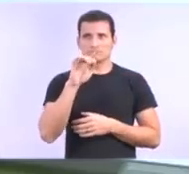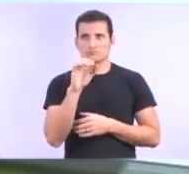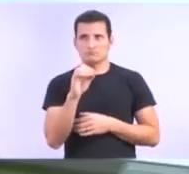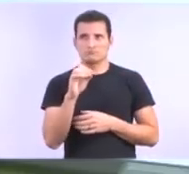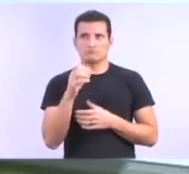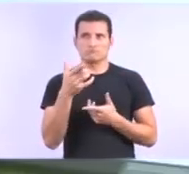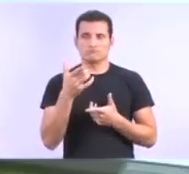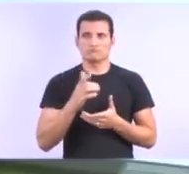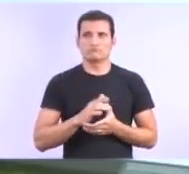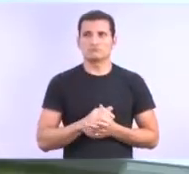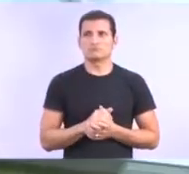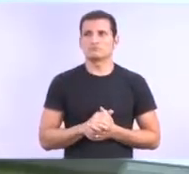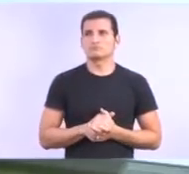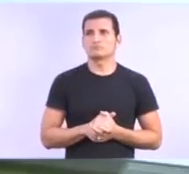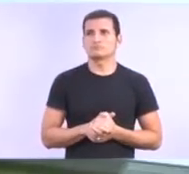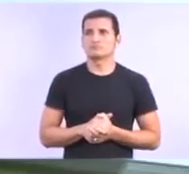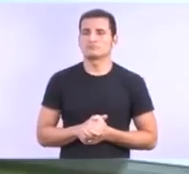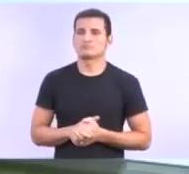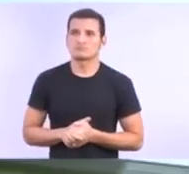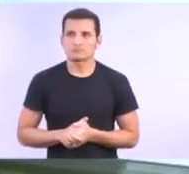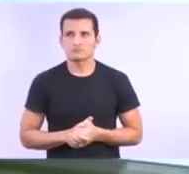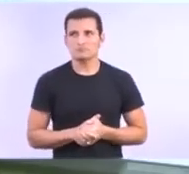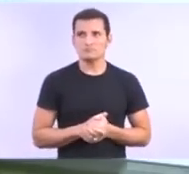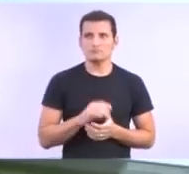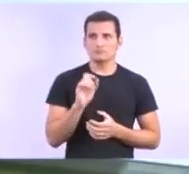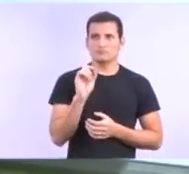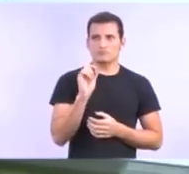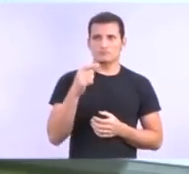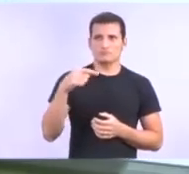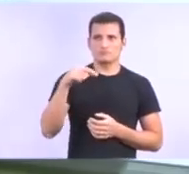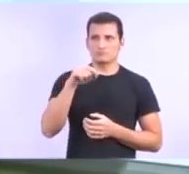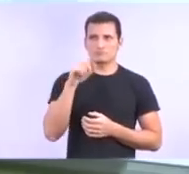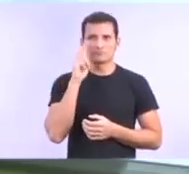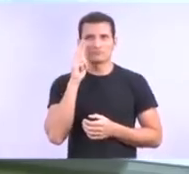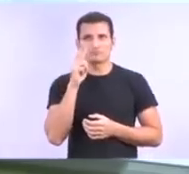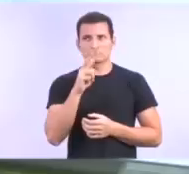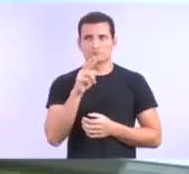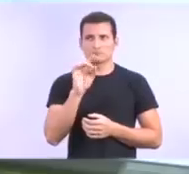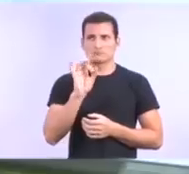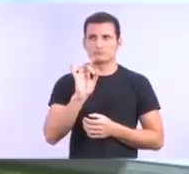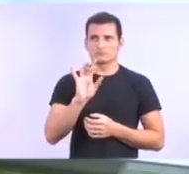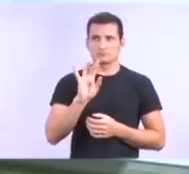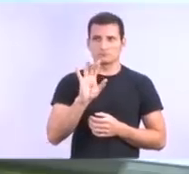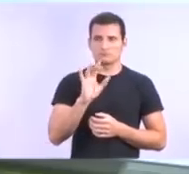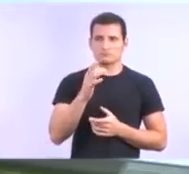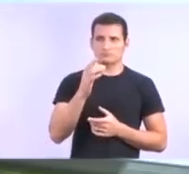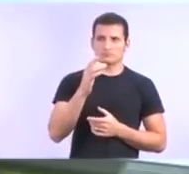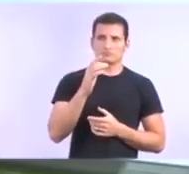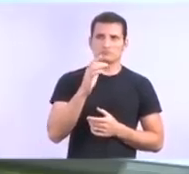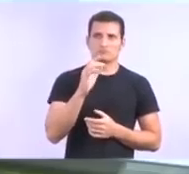mais encorpado. Isso aqui a gente não o que vocês estão vendo aqui na tela, gente, é apenas uma parte do código.